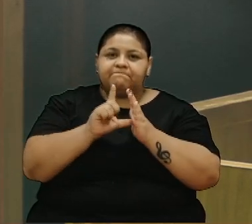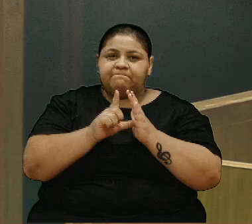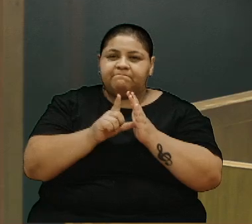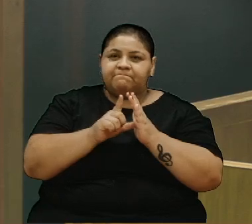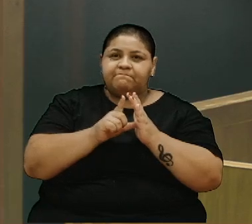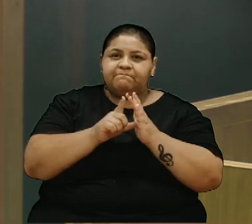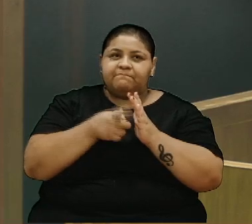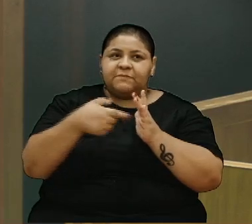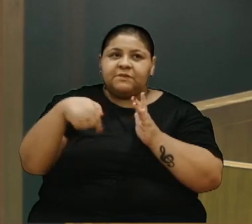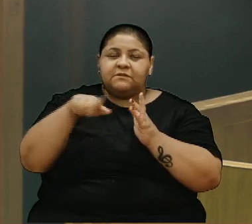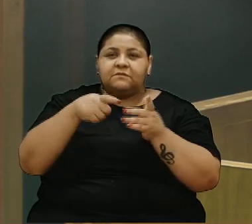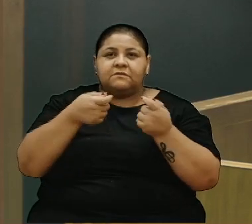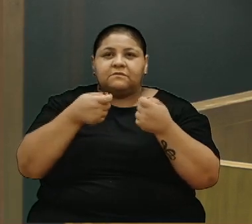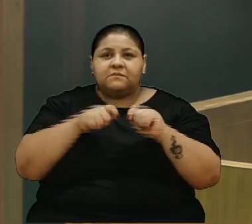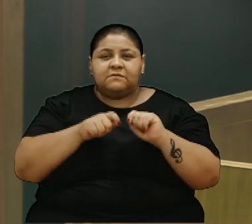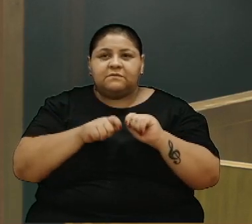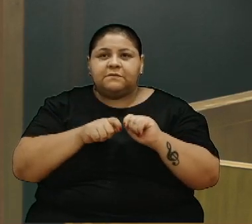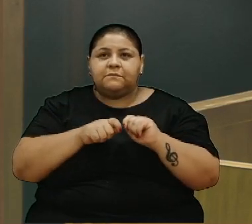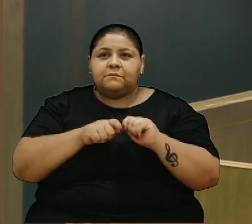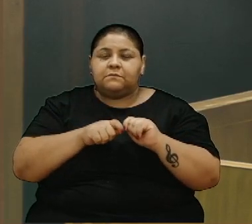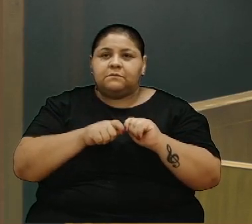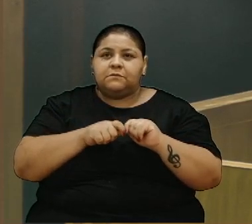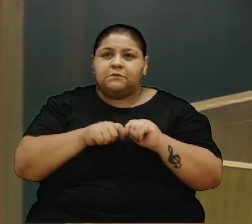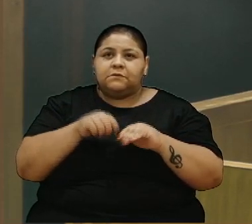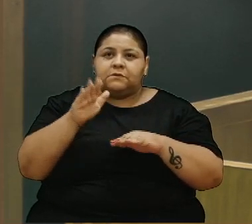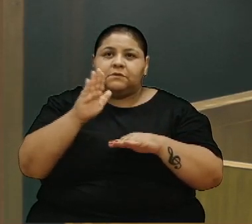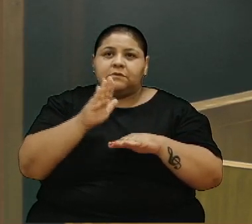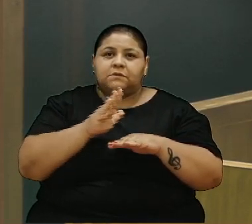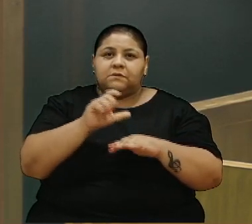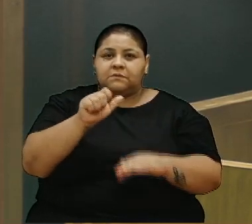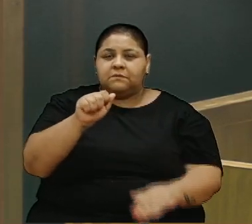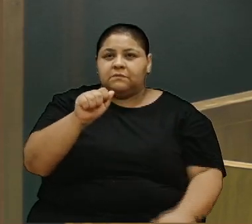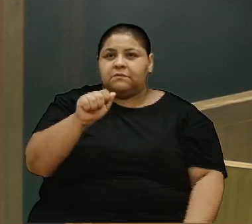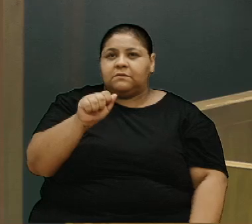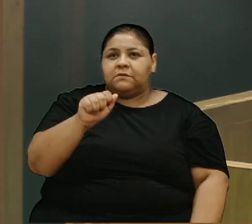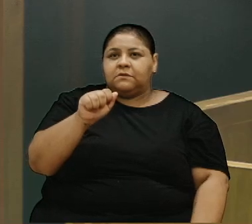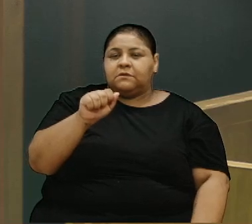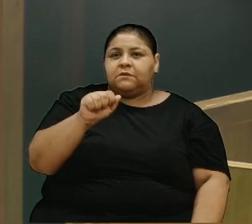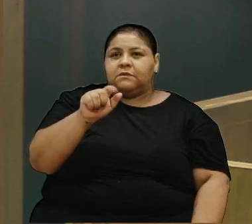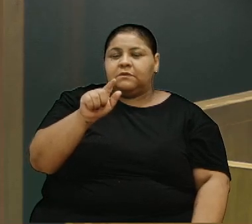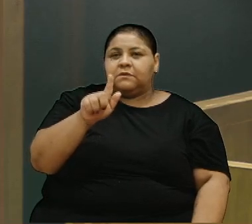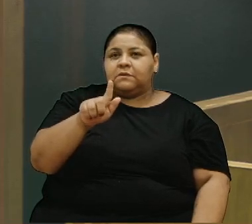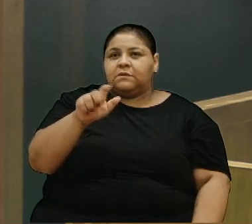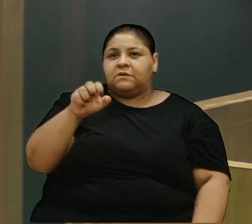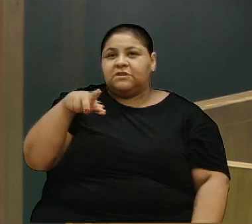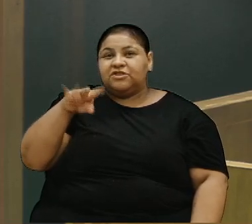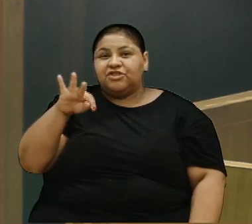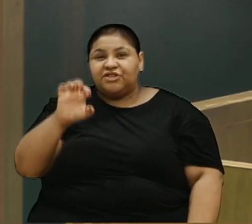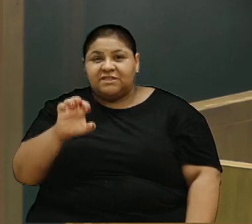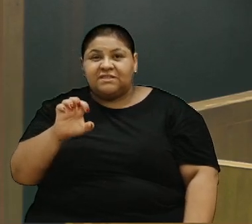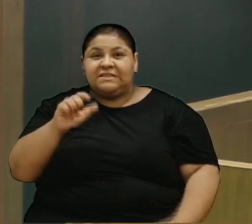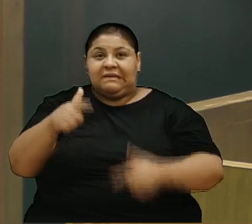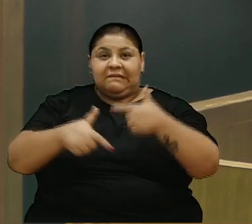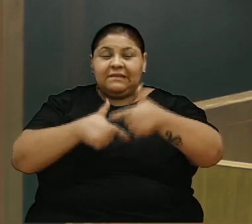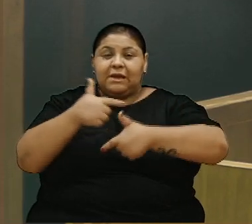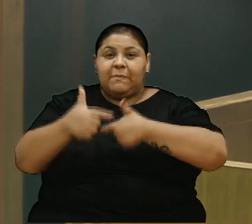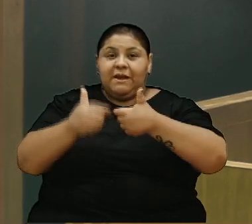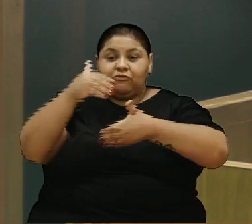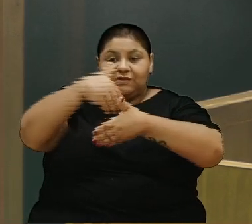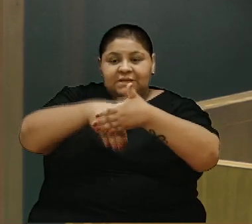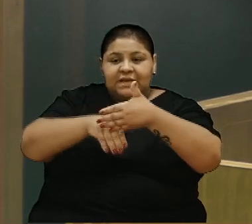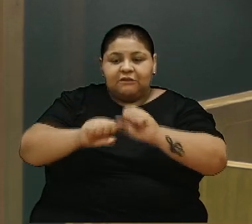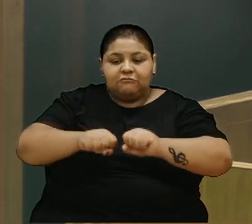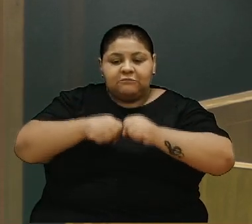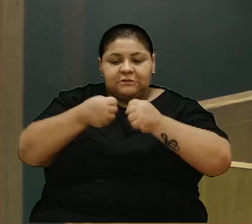gente precisa de mais agentes na defesa civil. Somente 3